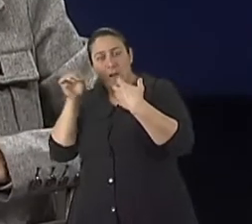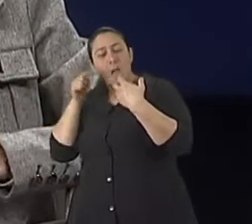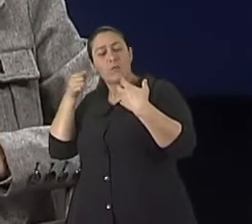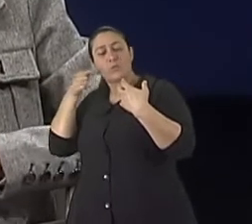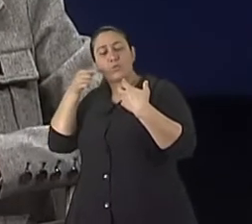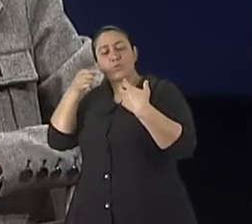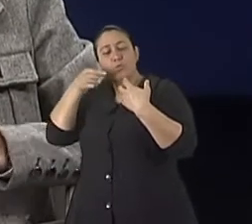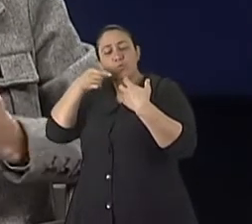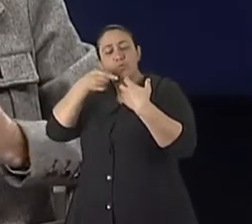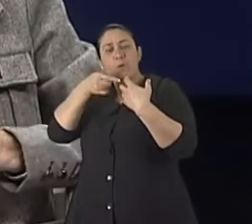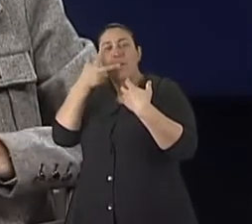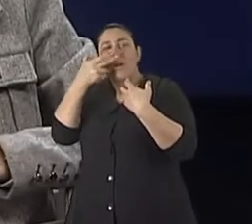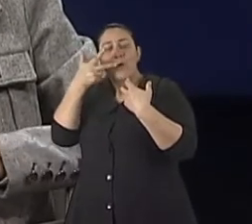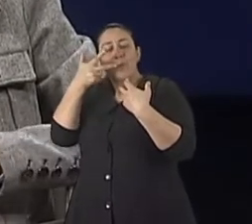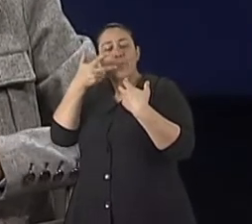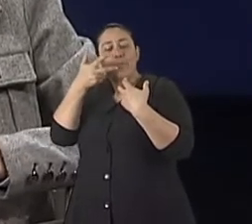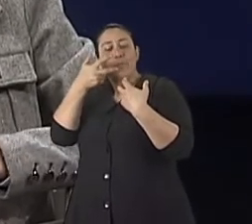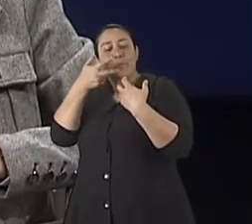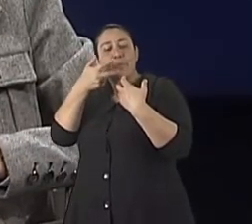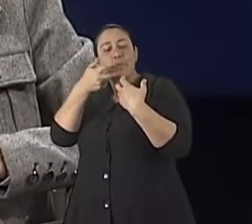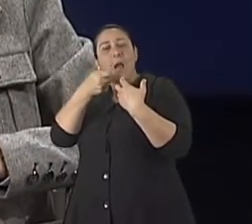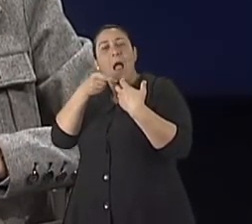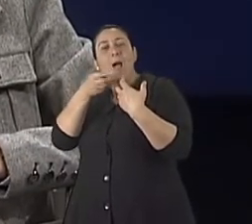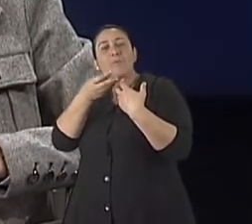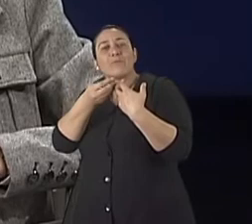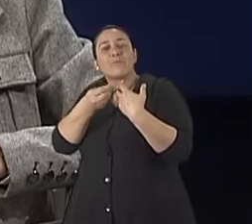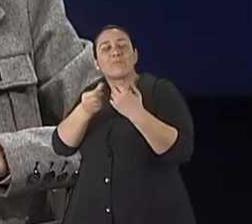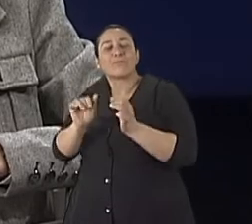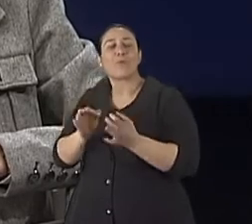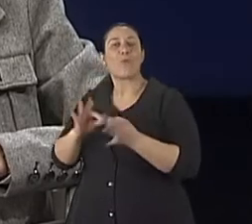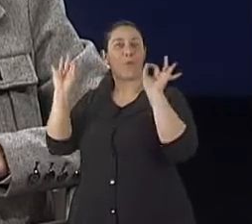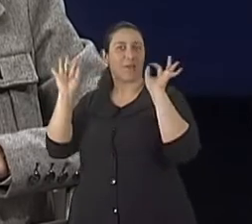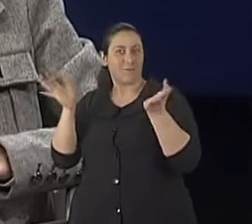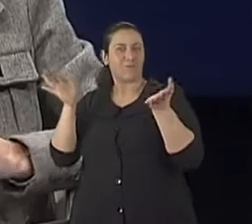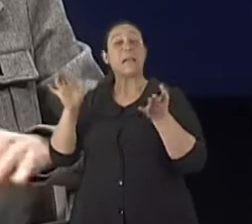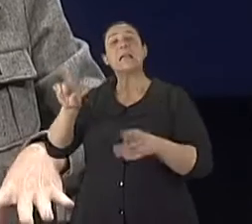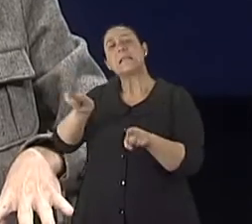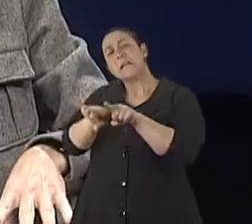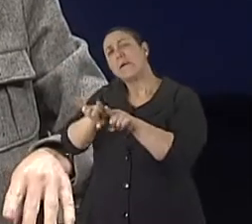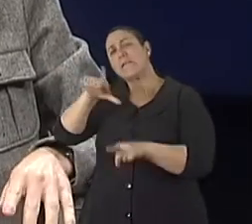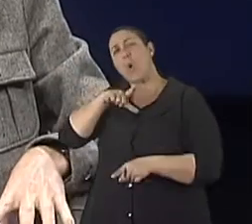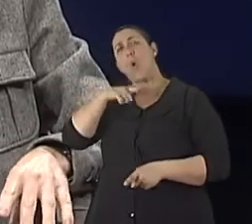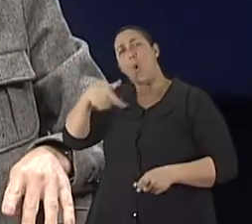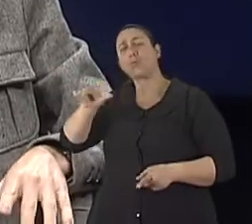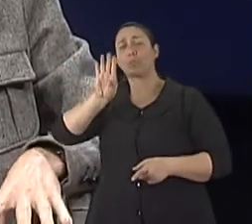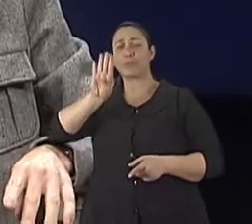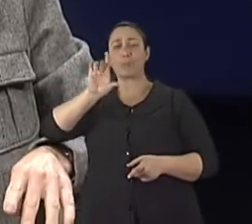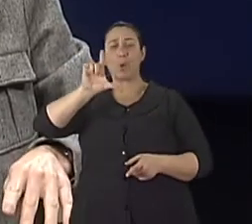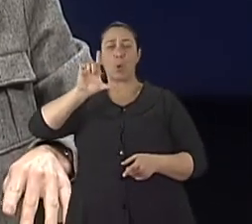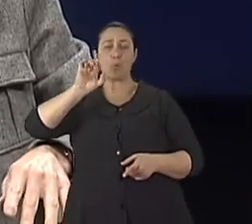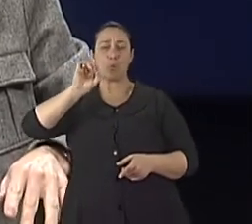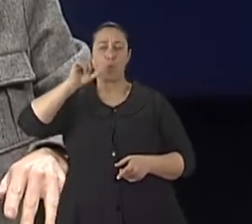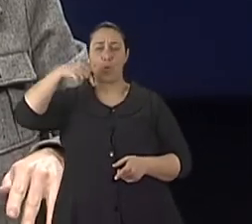é além das infiltrações hoje tem se falado muito dos bloqueios proprietários onde que você através de